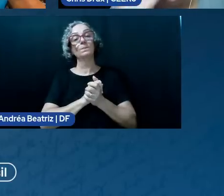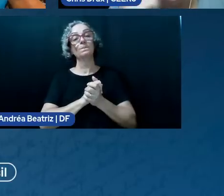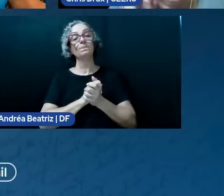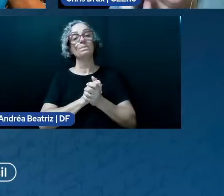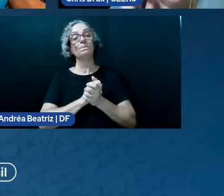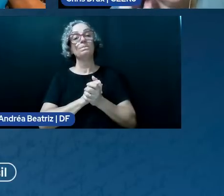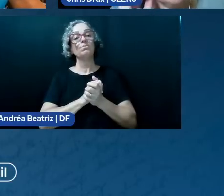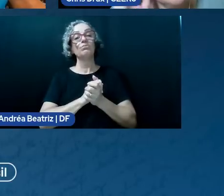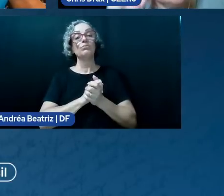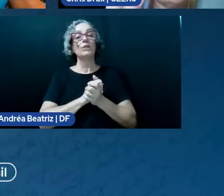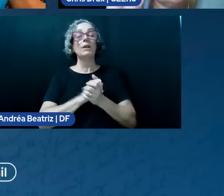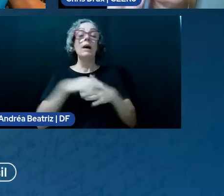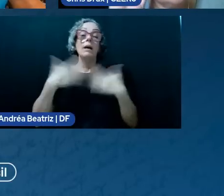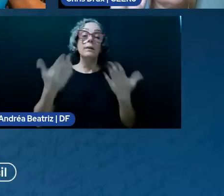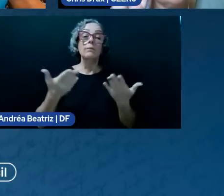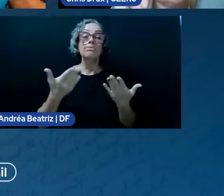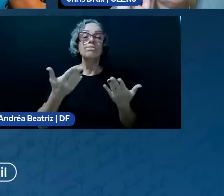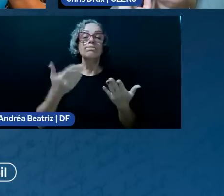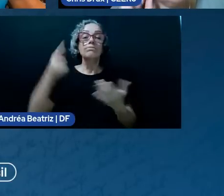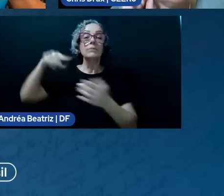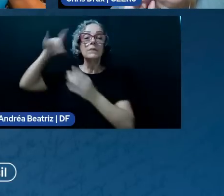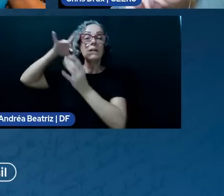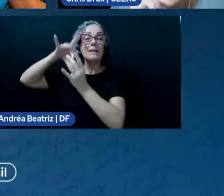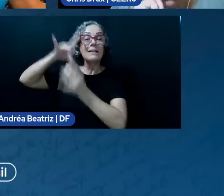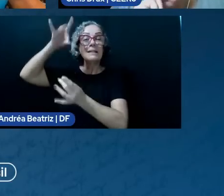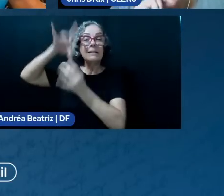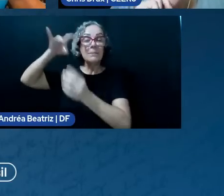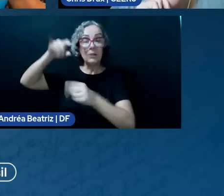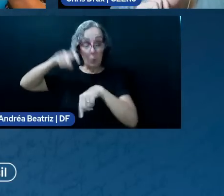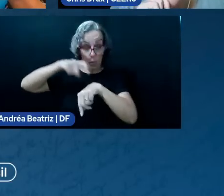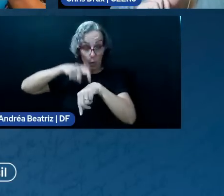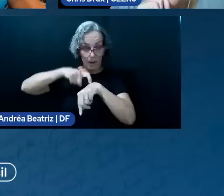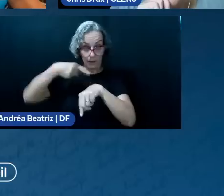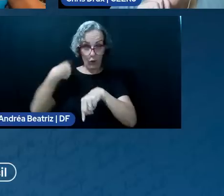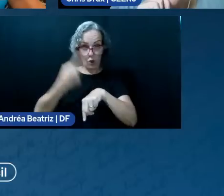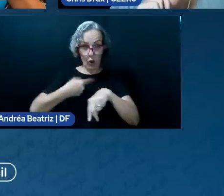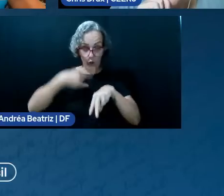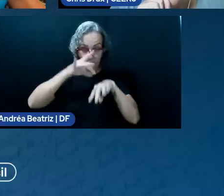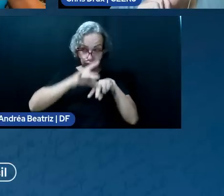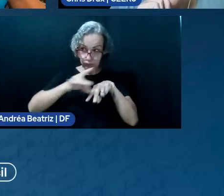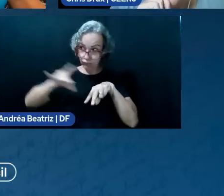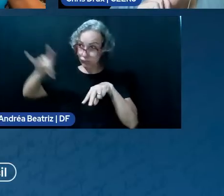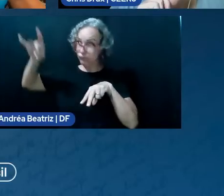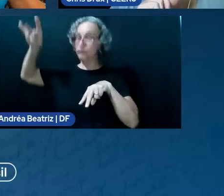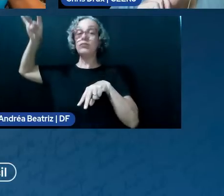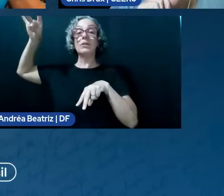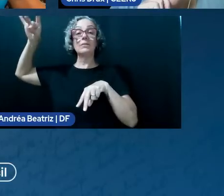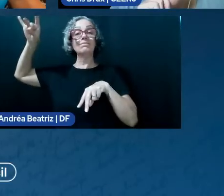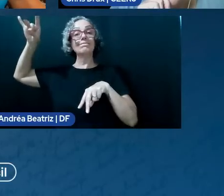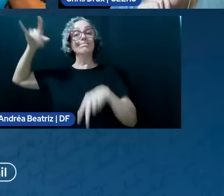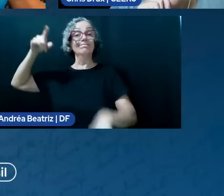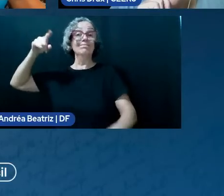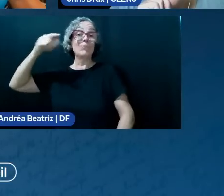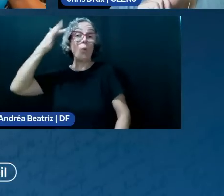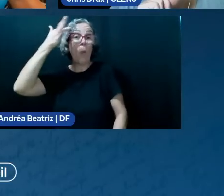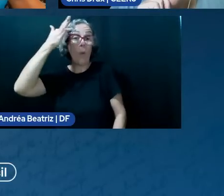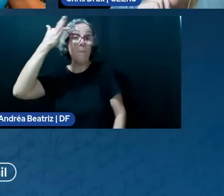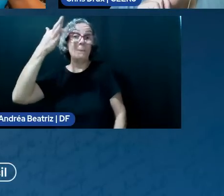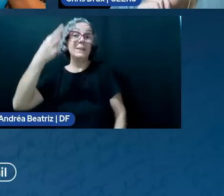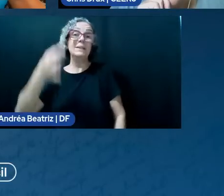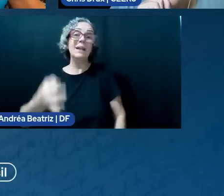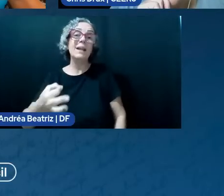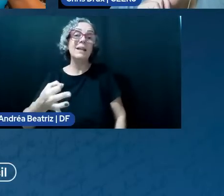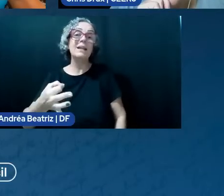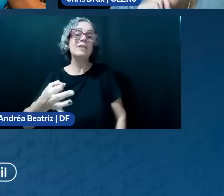que os espíritos, quando chegam do outro lado, eles compreendem que muitos das tribulações que nós passamos no nosso dia a